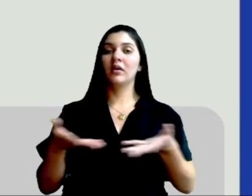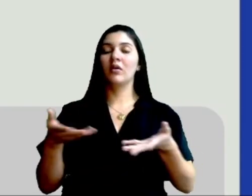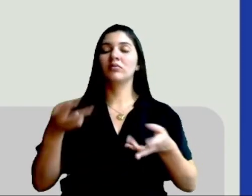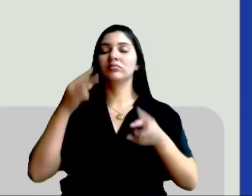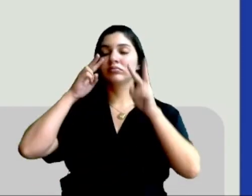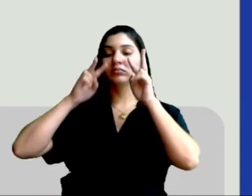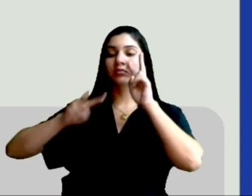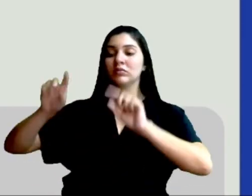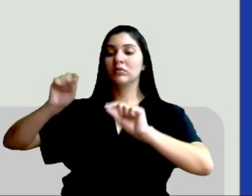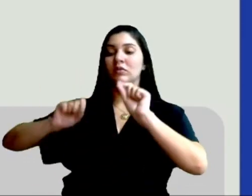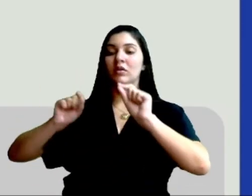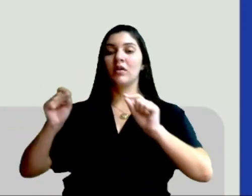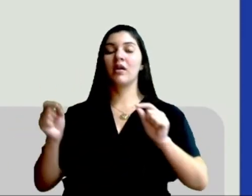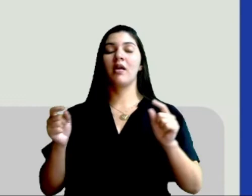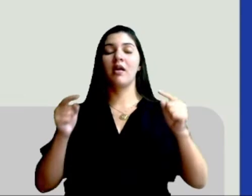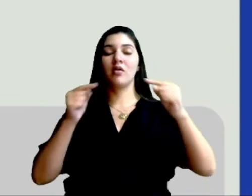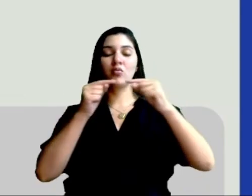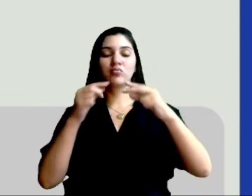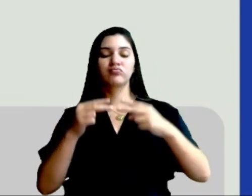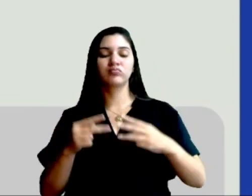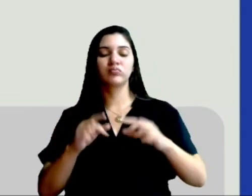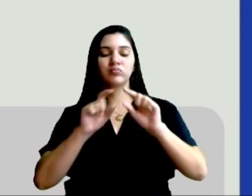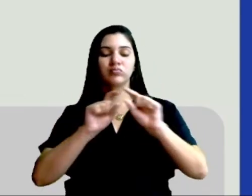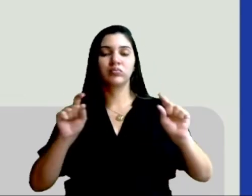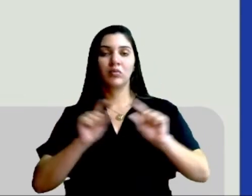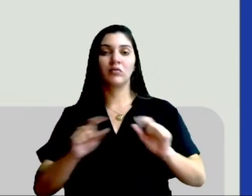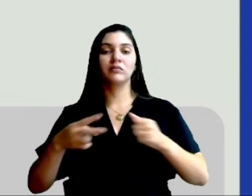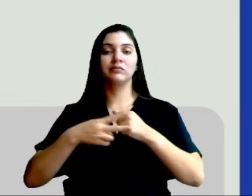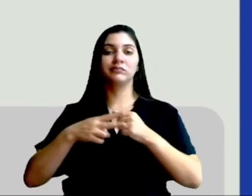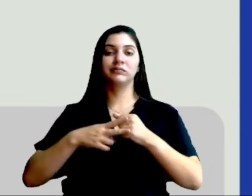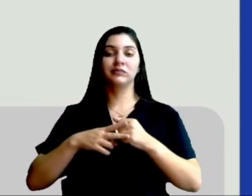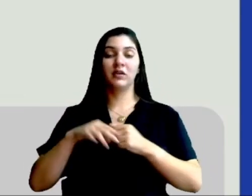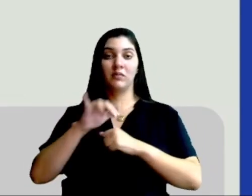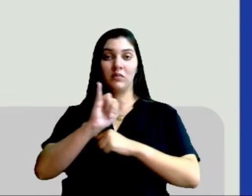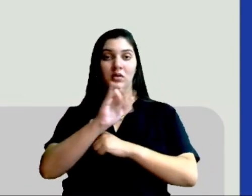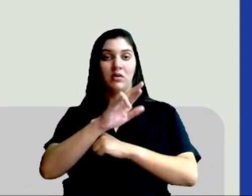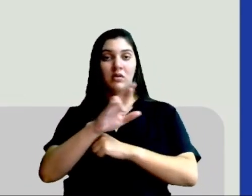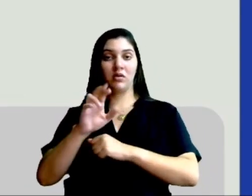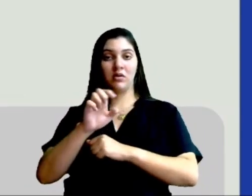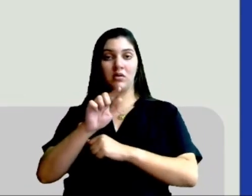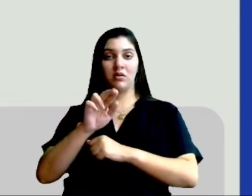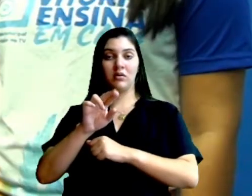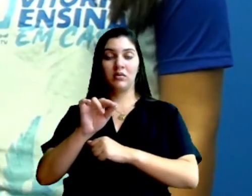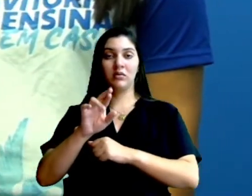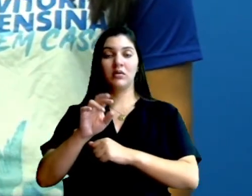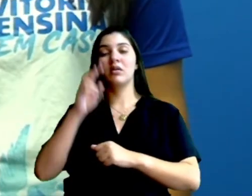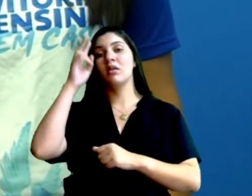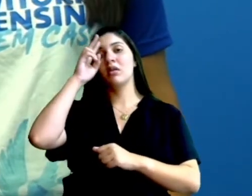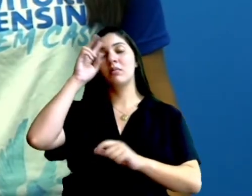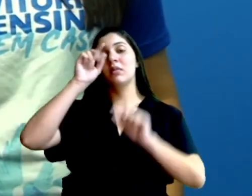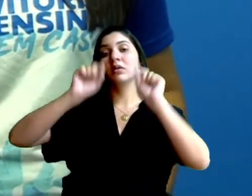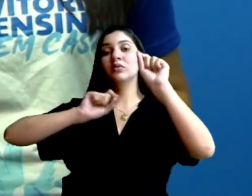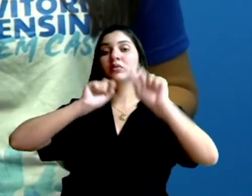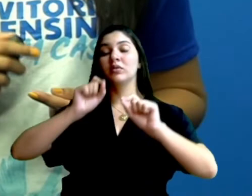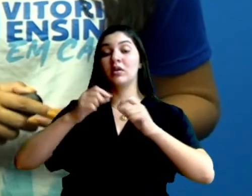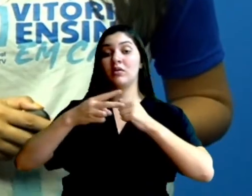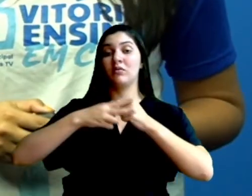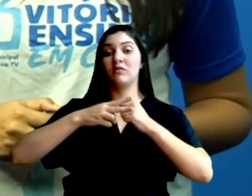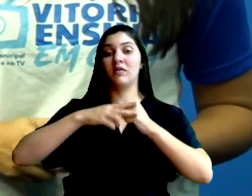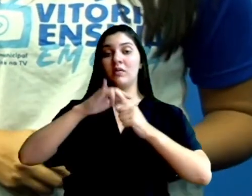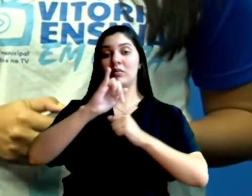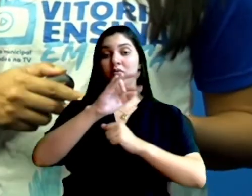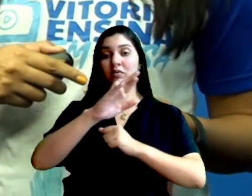vamos ver a conjugação dos verbos irregulares. Lembrando que os